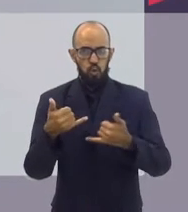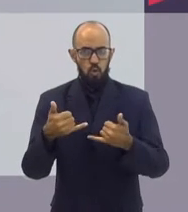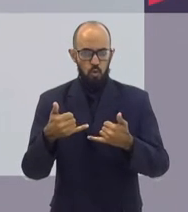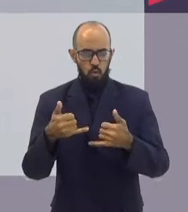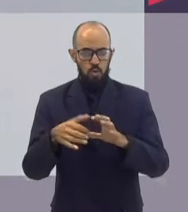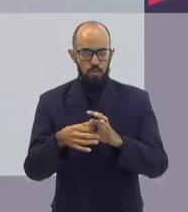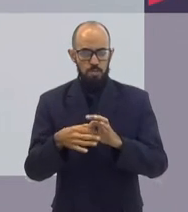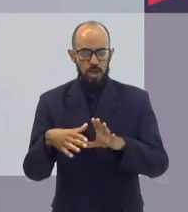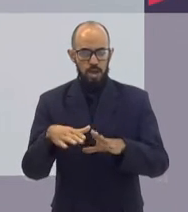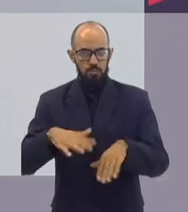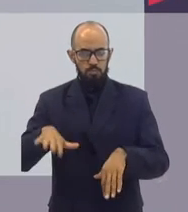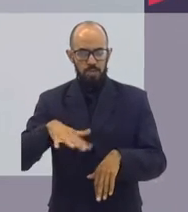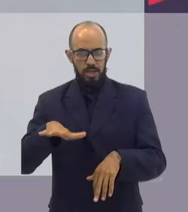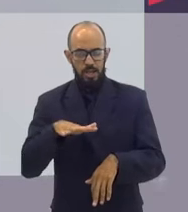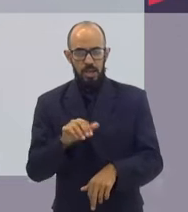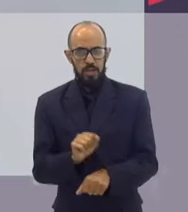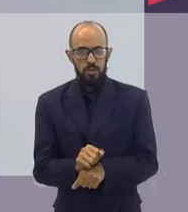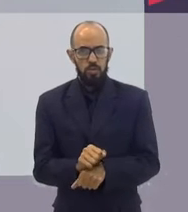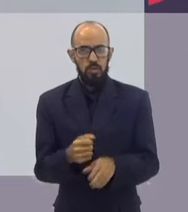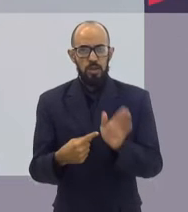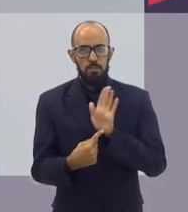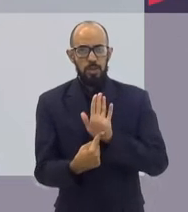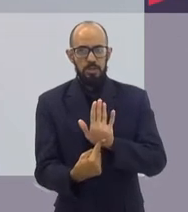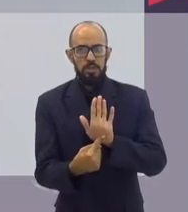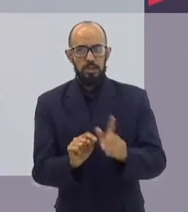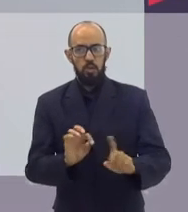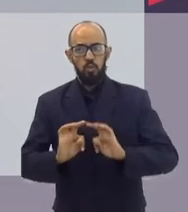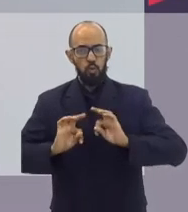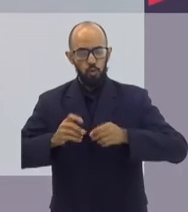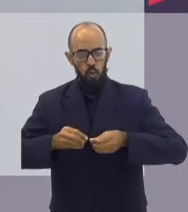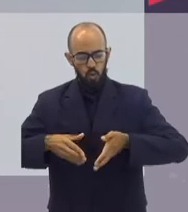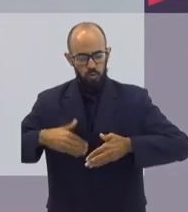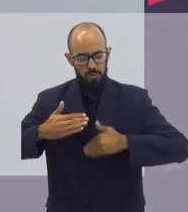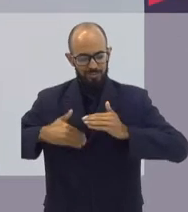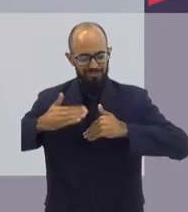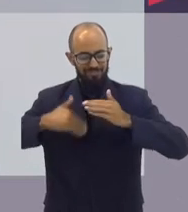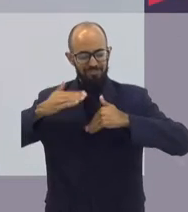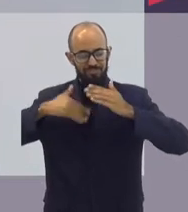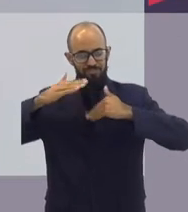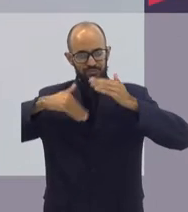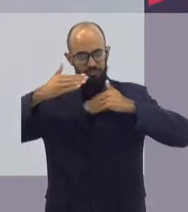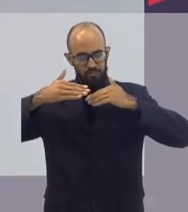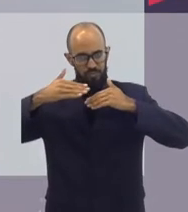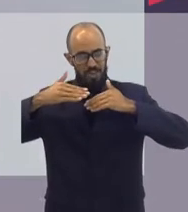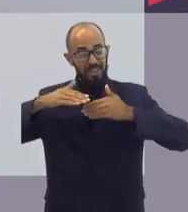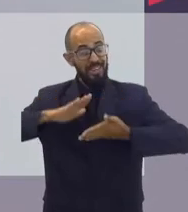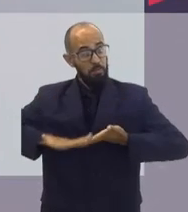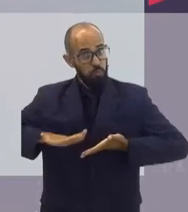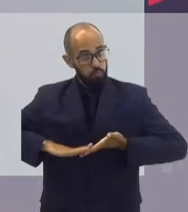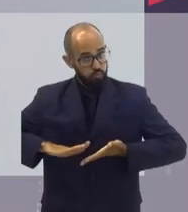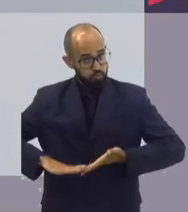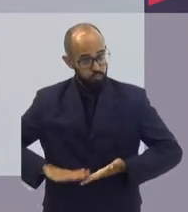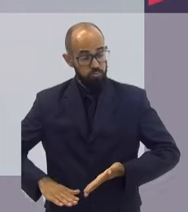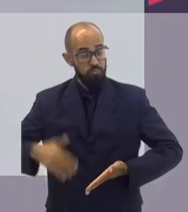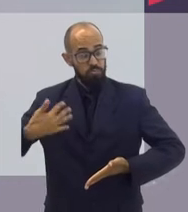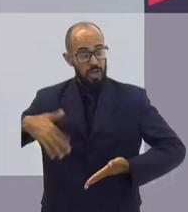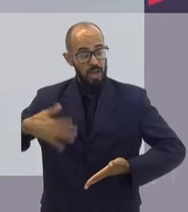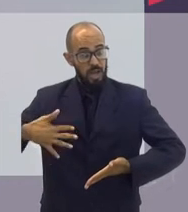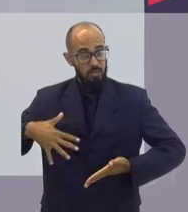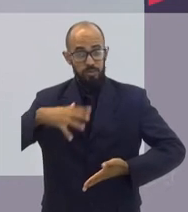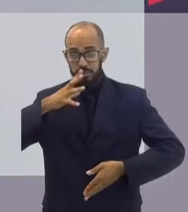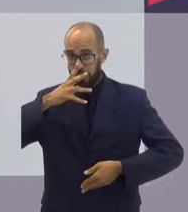disponível no mercado nacional e internacional que represente todo esse caminhar que é longo e custoso,